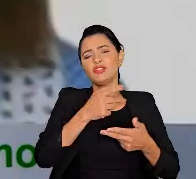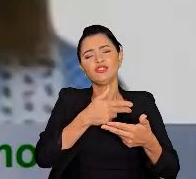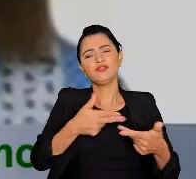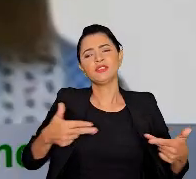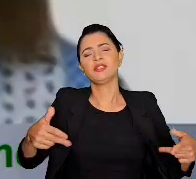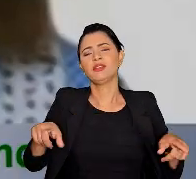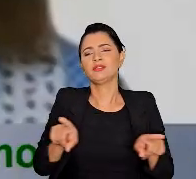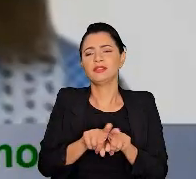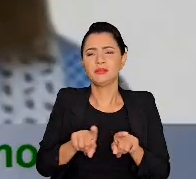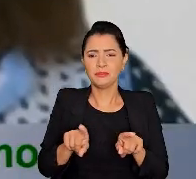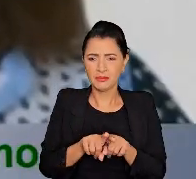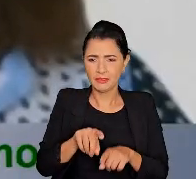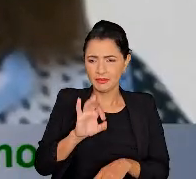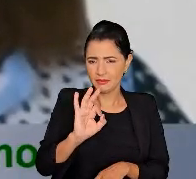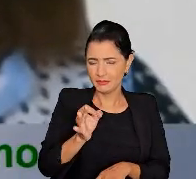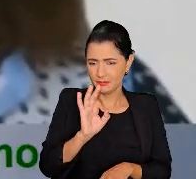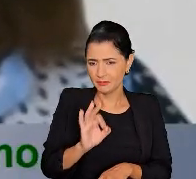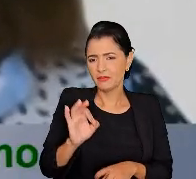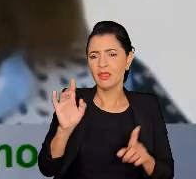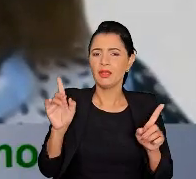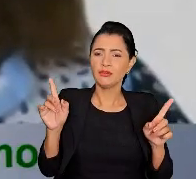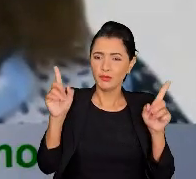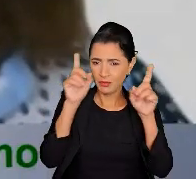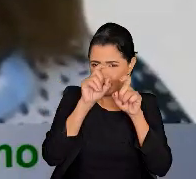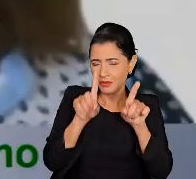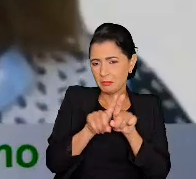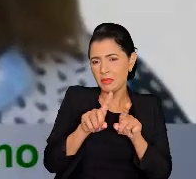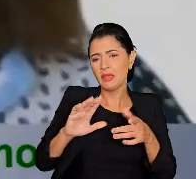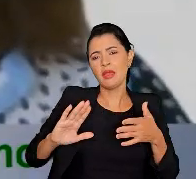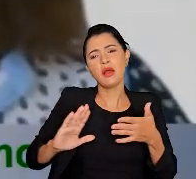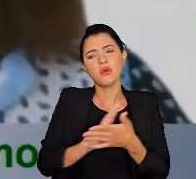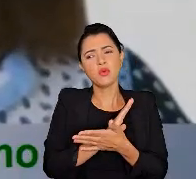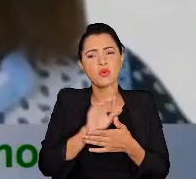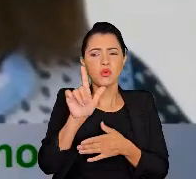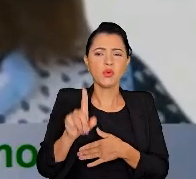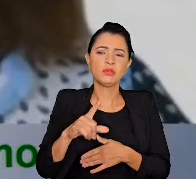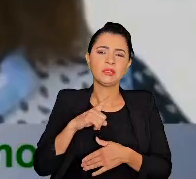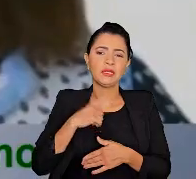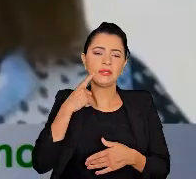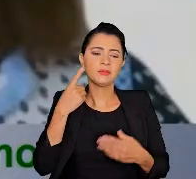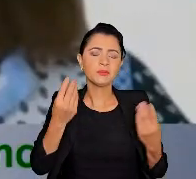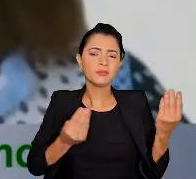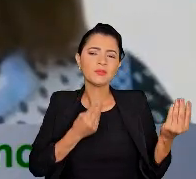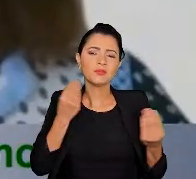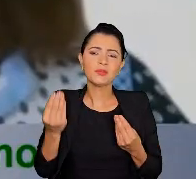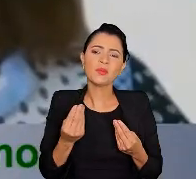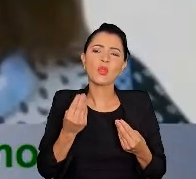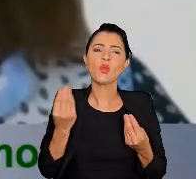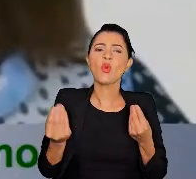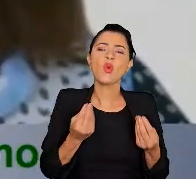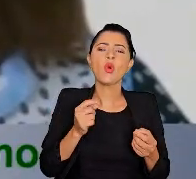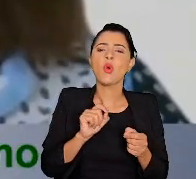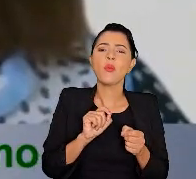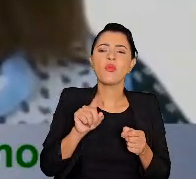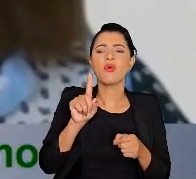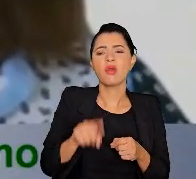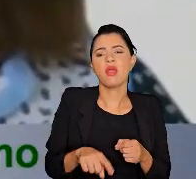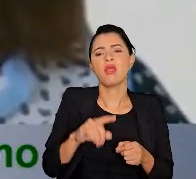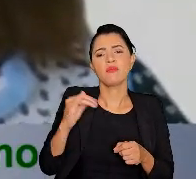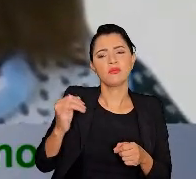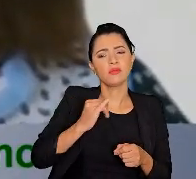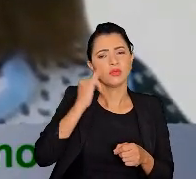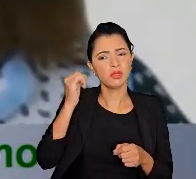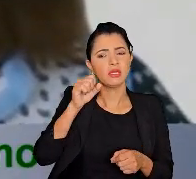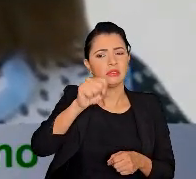diversidade, né? E a dificuldade de alguns lidarem com isso. E realmente é muito importante